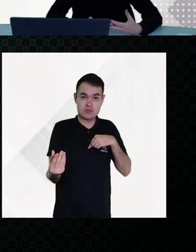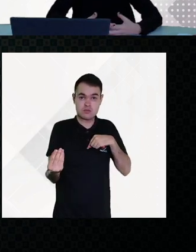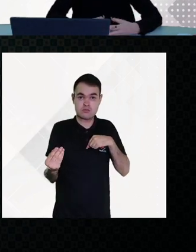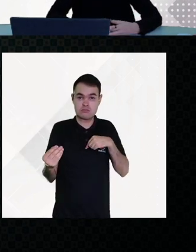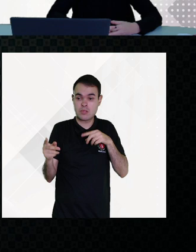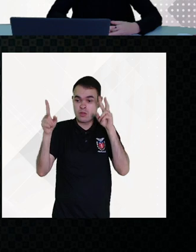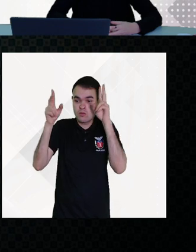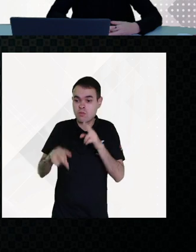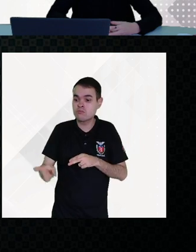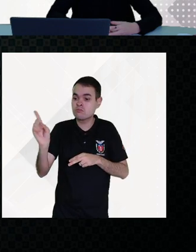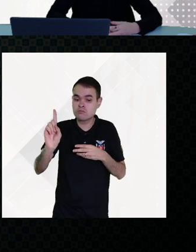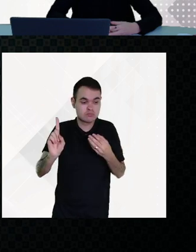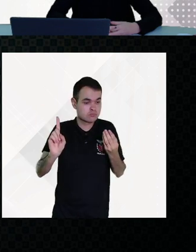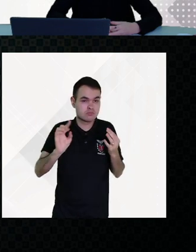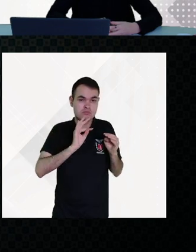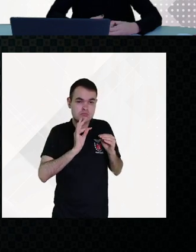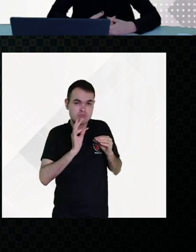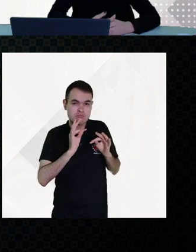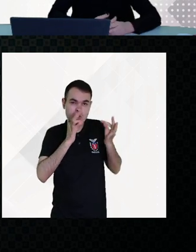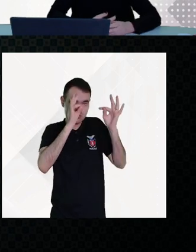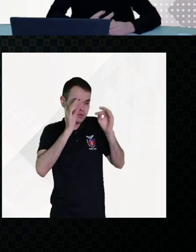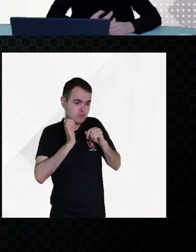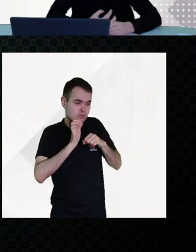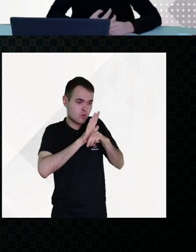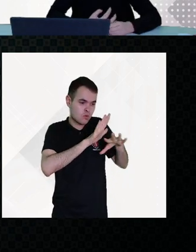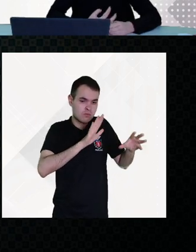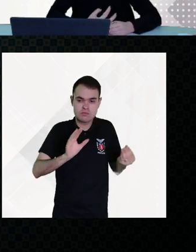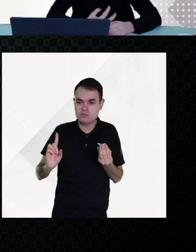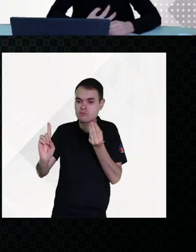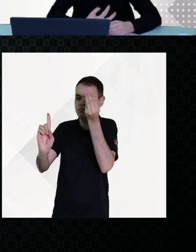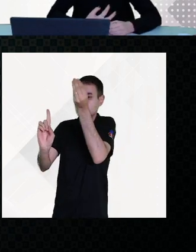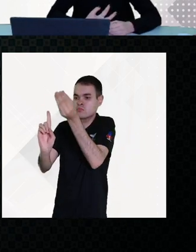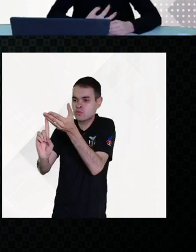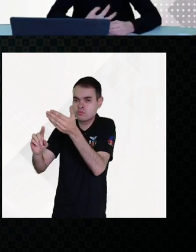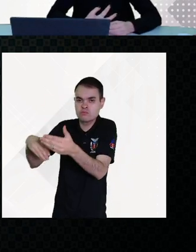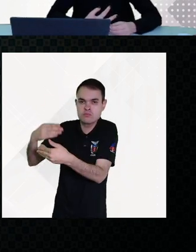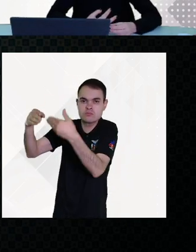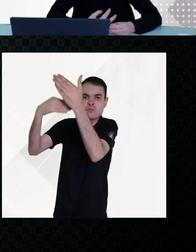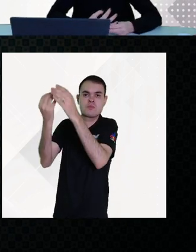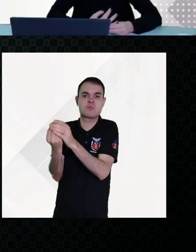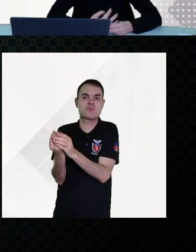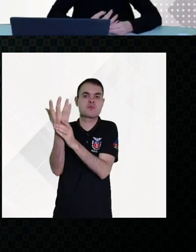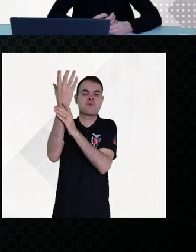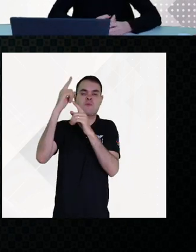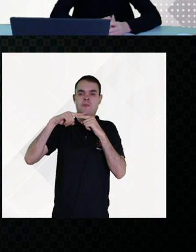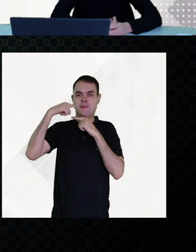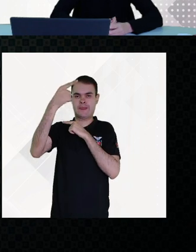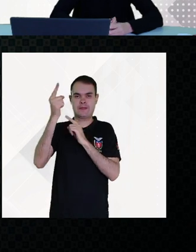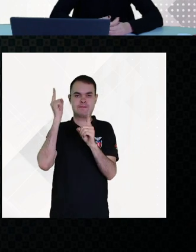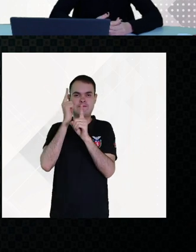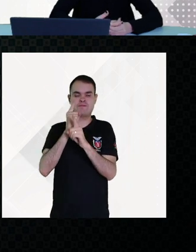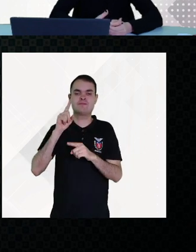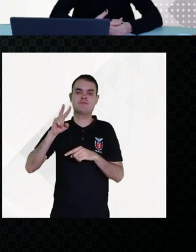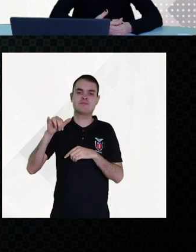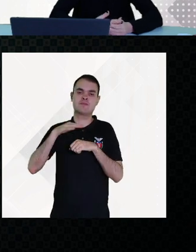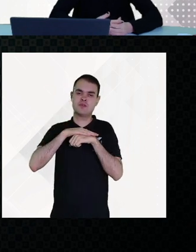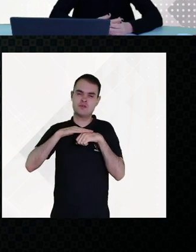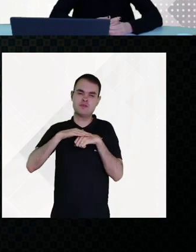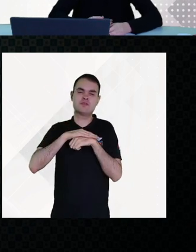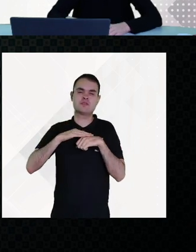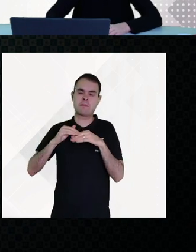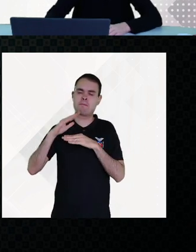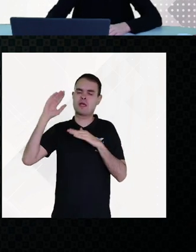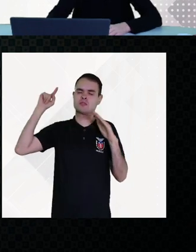tecnologia assistiva, uma participação efetiva. Tá? Então, no nosso próximo encontro, a gente vai conversar de forma